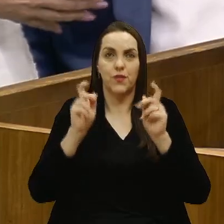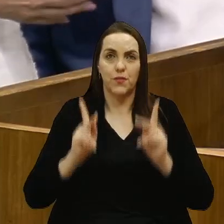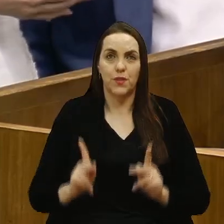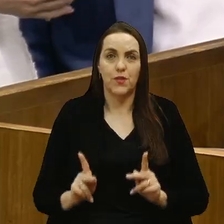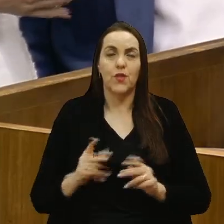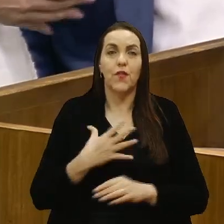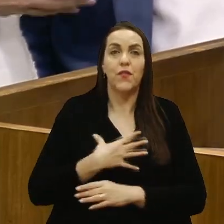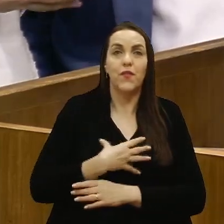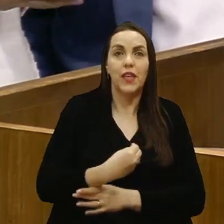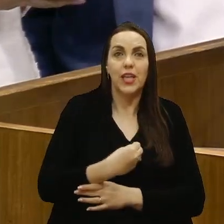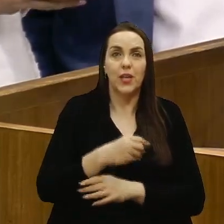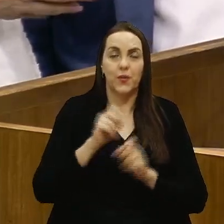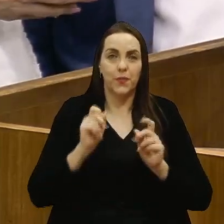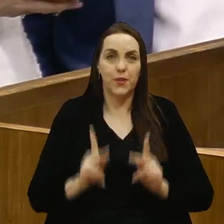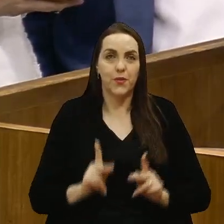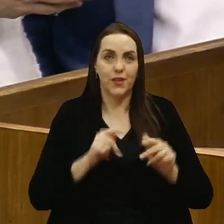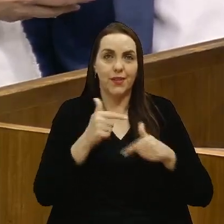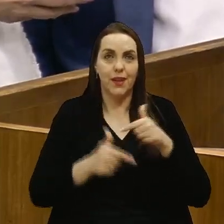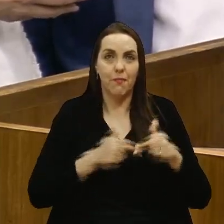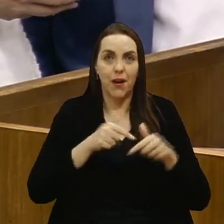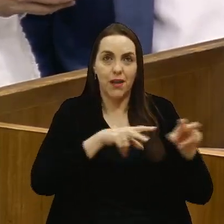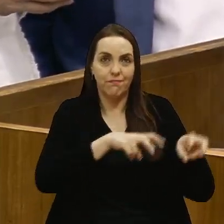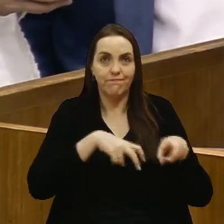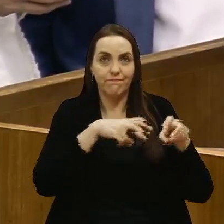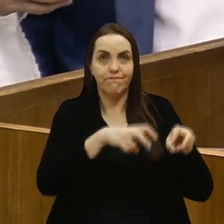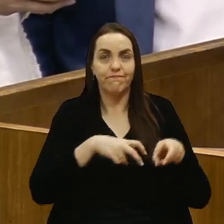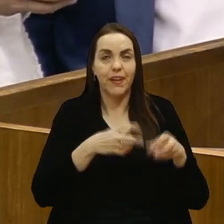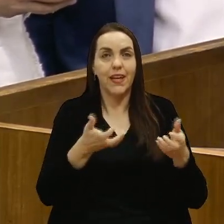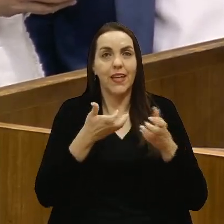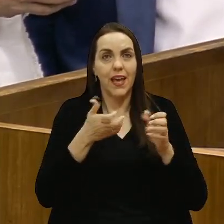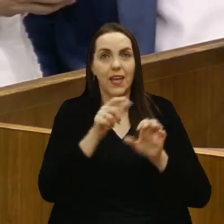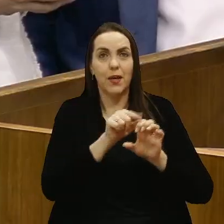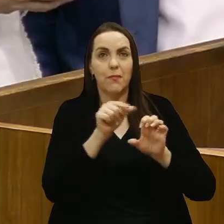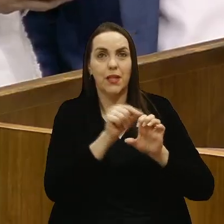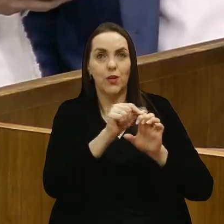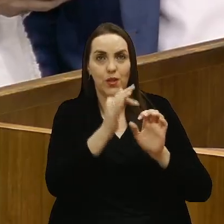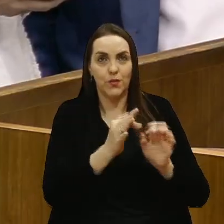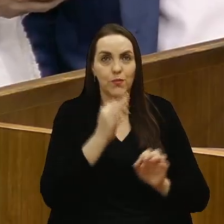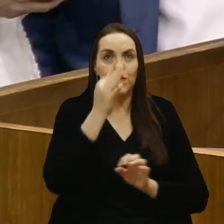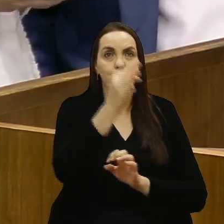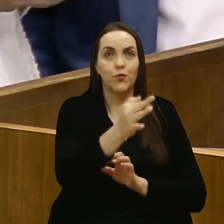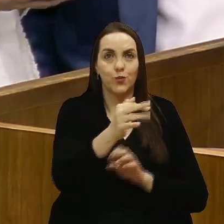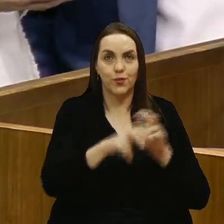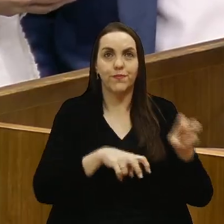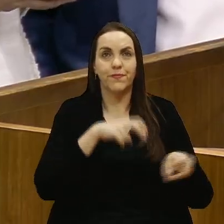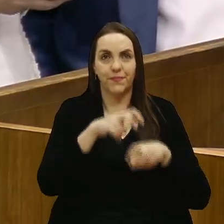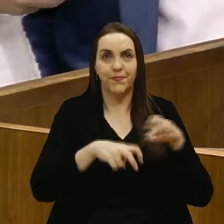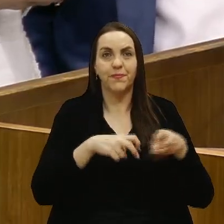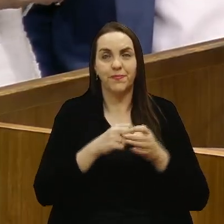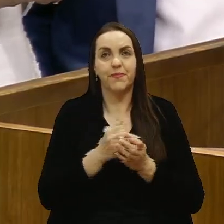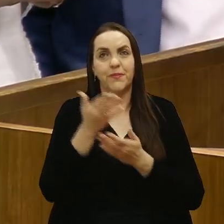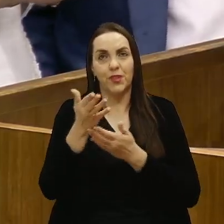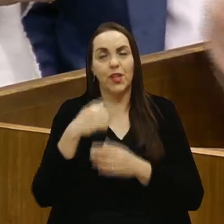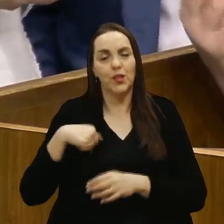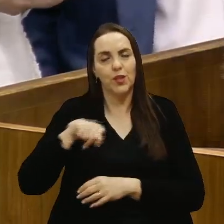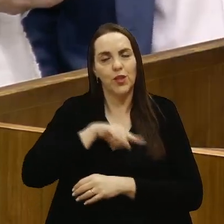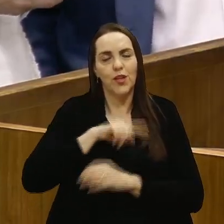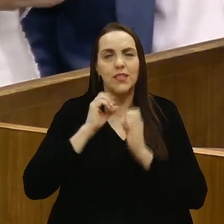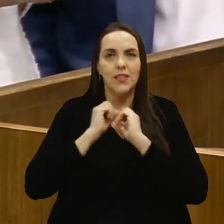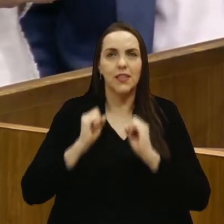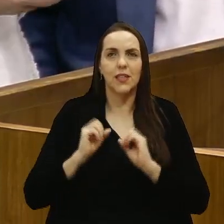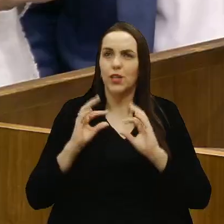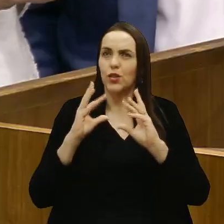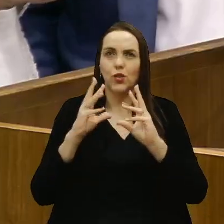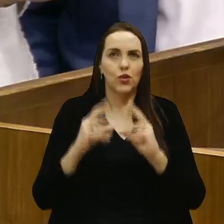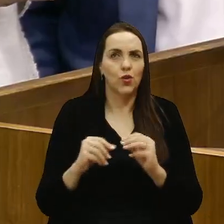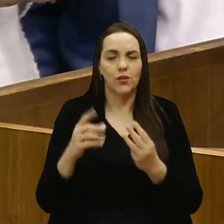filhos de agricultores, jovens agricultores que querem empreender na agricultura. É isso que nós, como secretaria, enfim, todas as